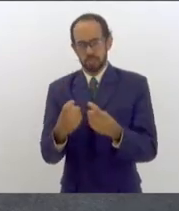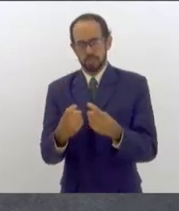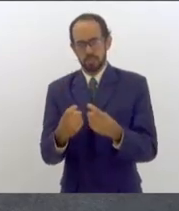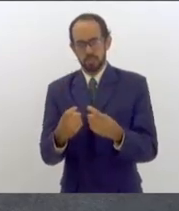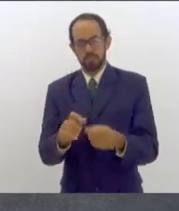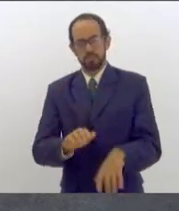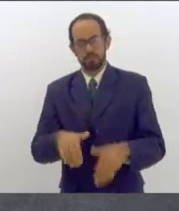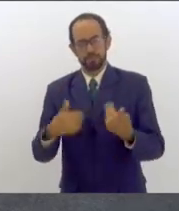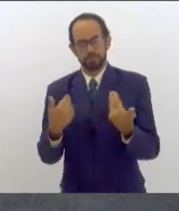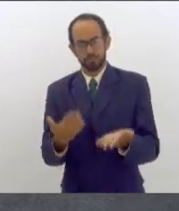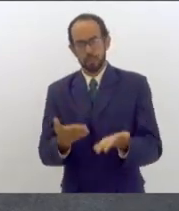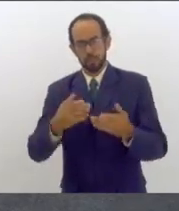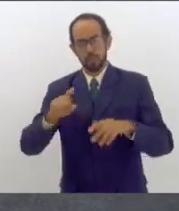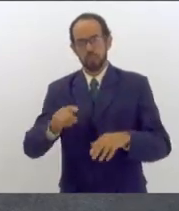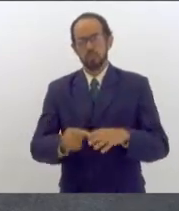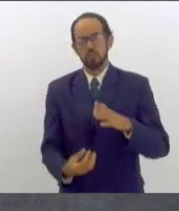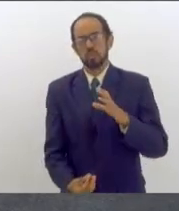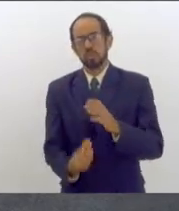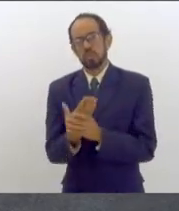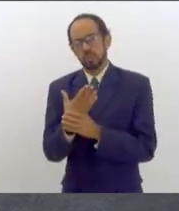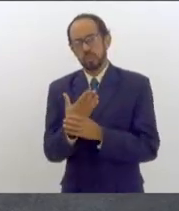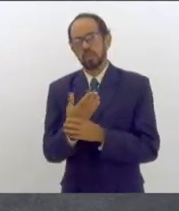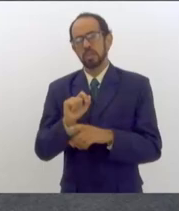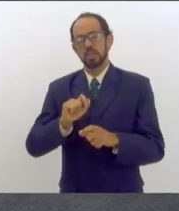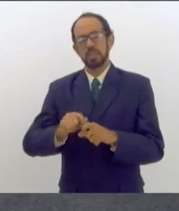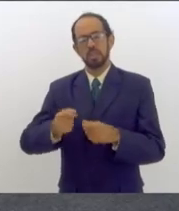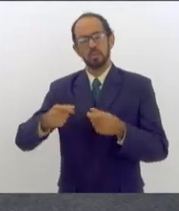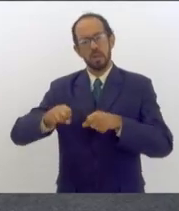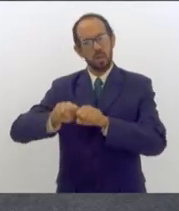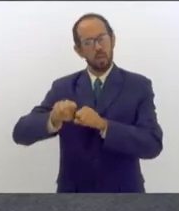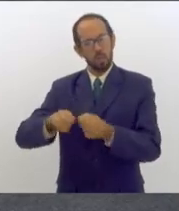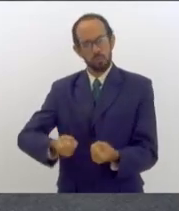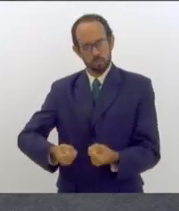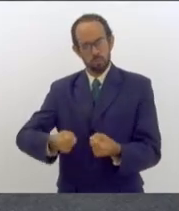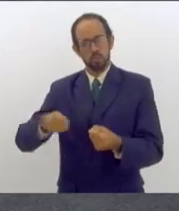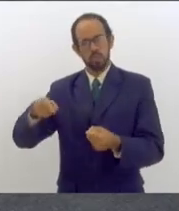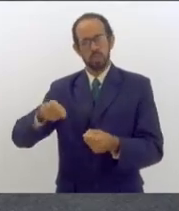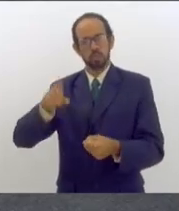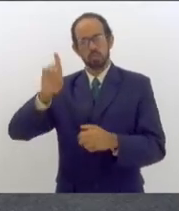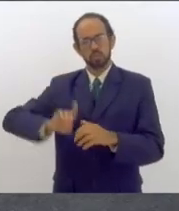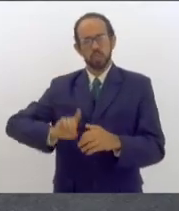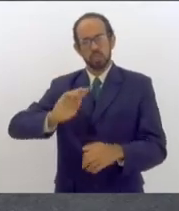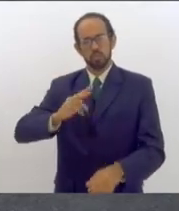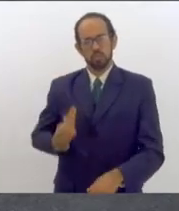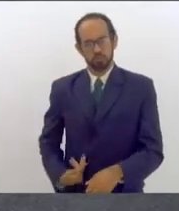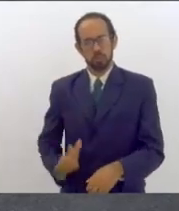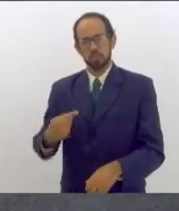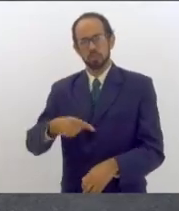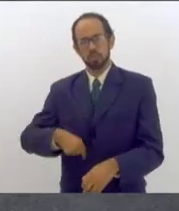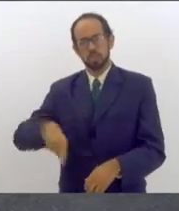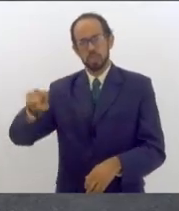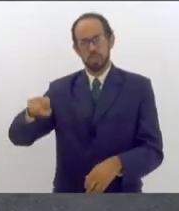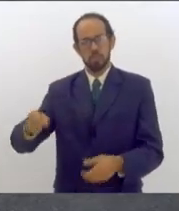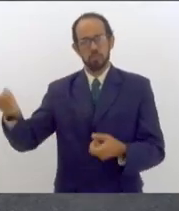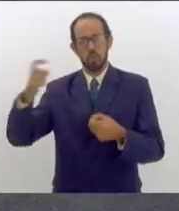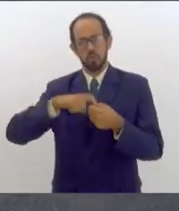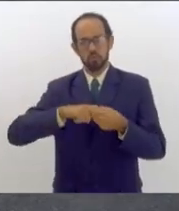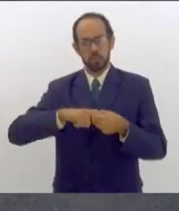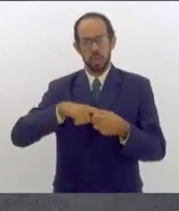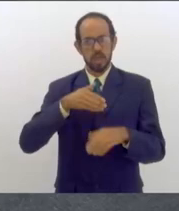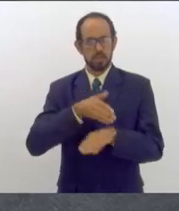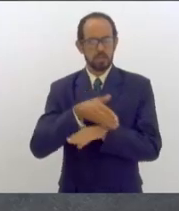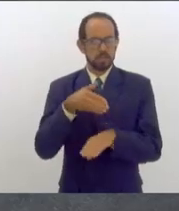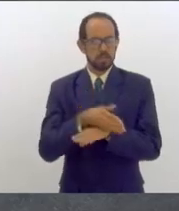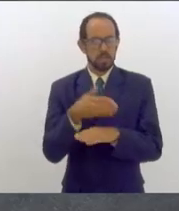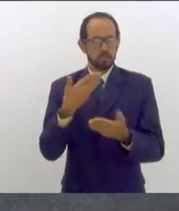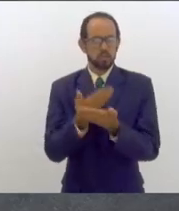é vilipendia os direitos humanos dessas pessoas o direito de ir e vir o direito à acessar a Escola